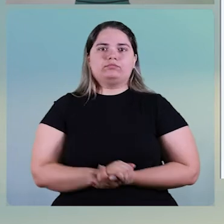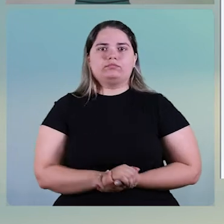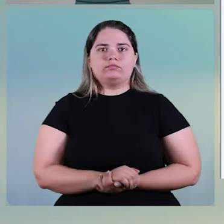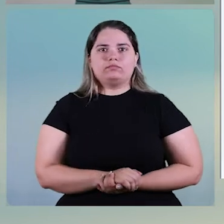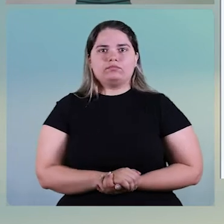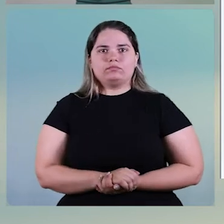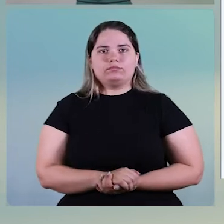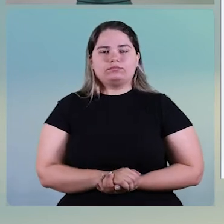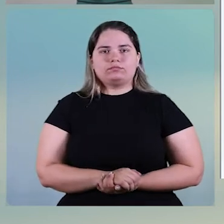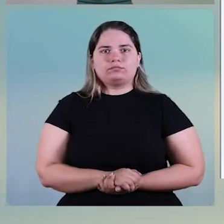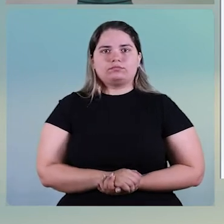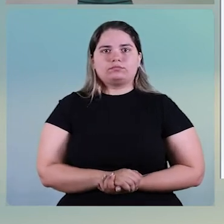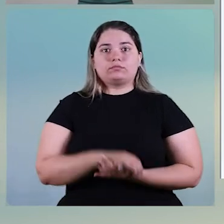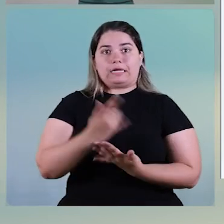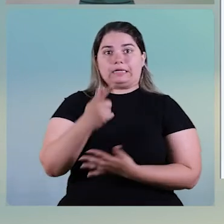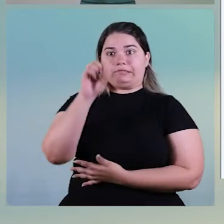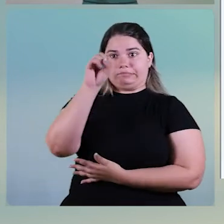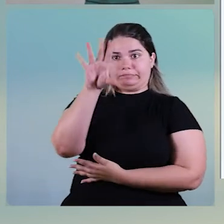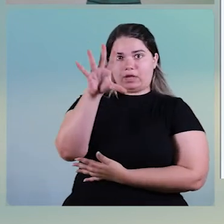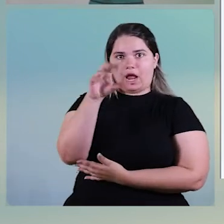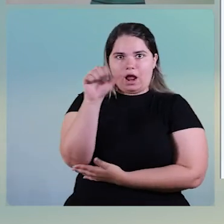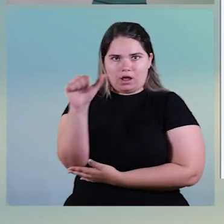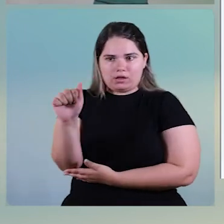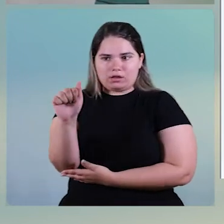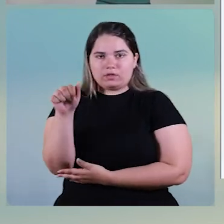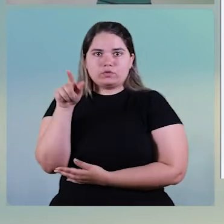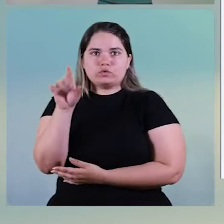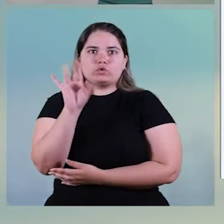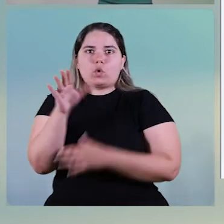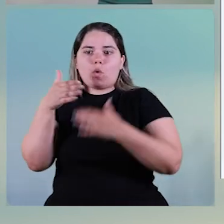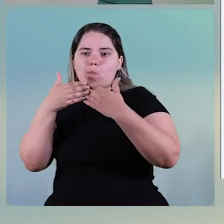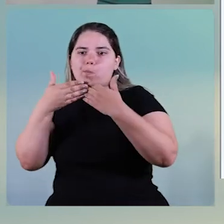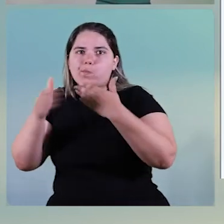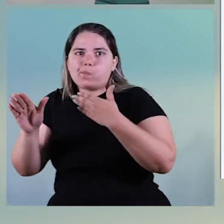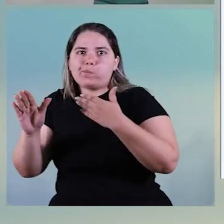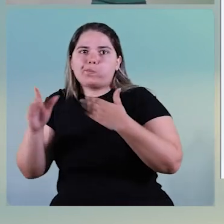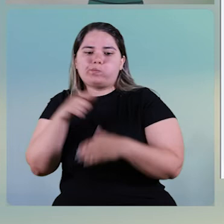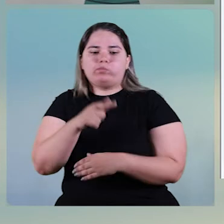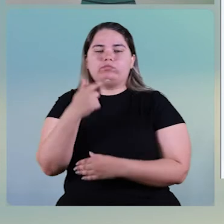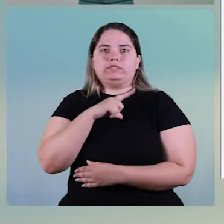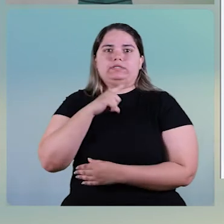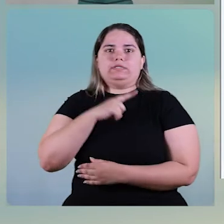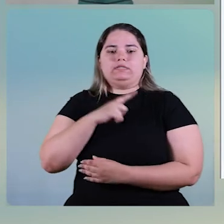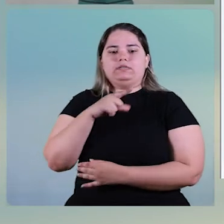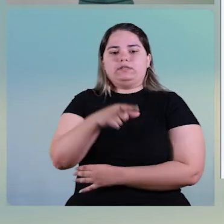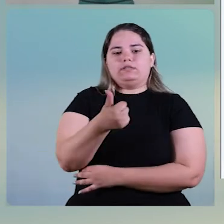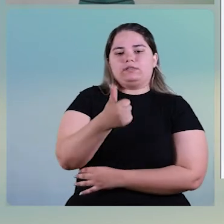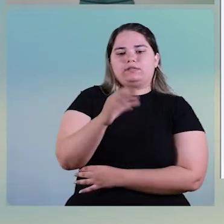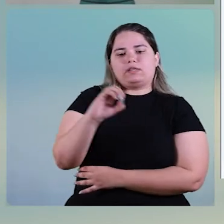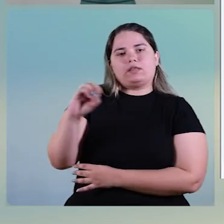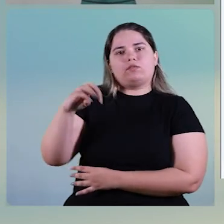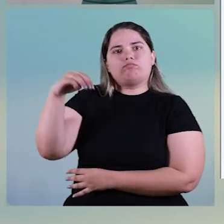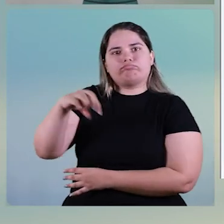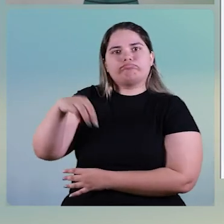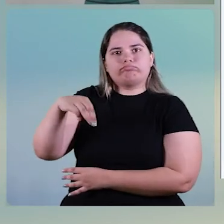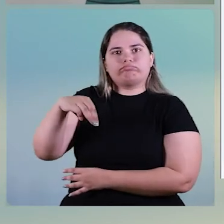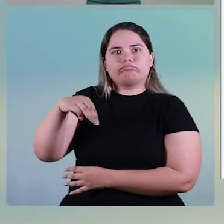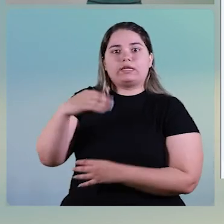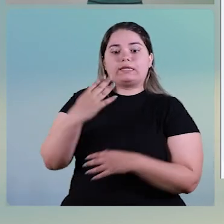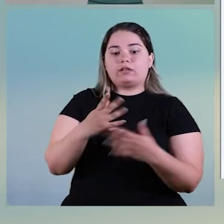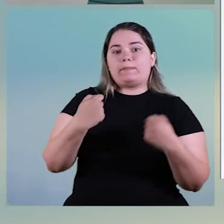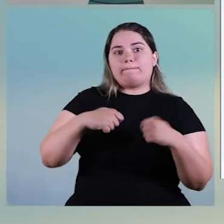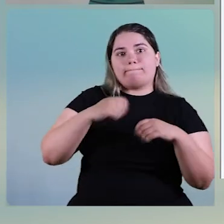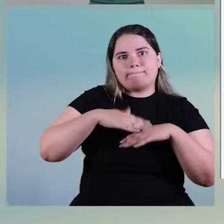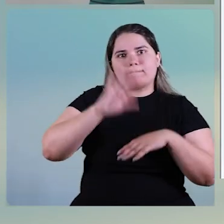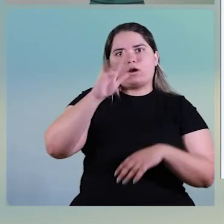percorreu 200 metros. O semáforo A só vai abrir quando ele estiver a 100 metros do semáforo. Então, ele ainda tem que percorrer